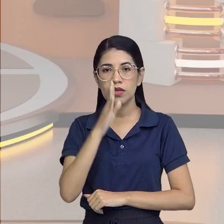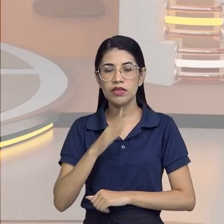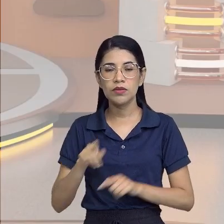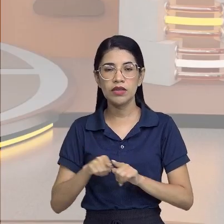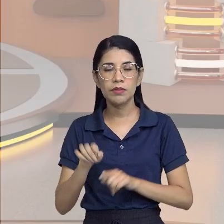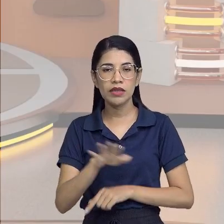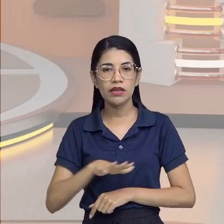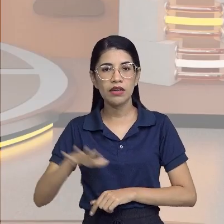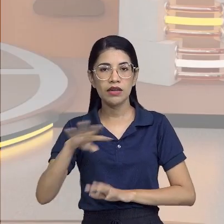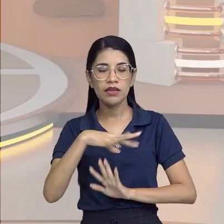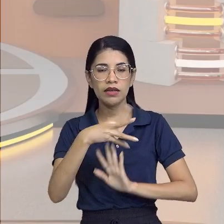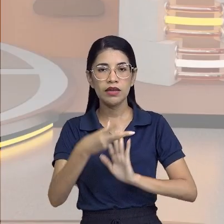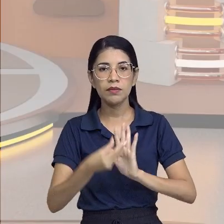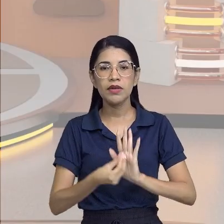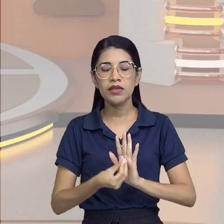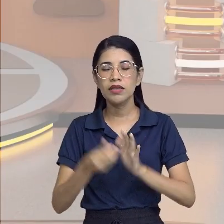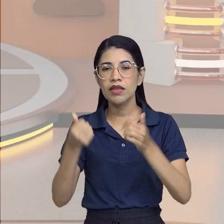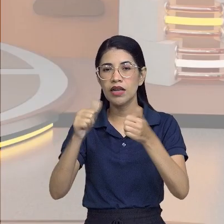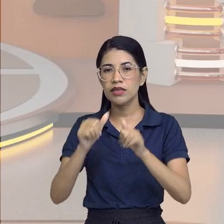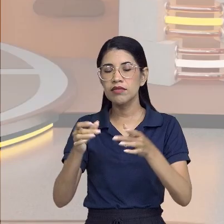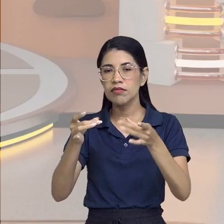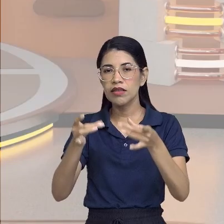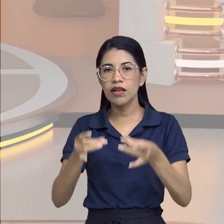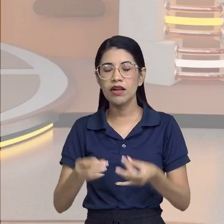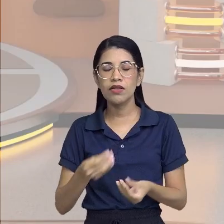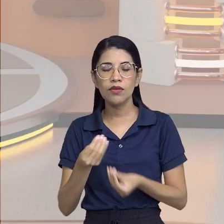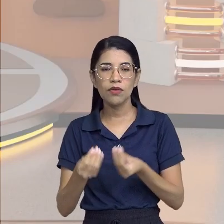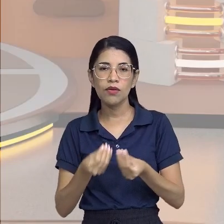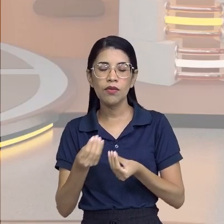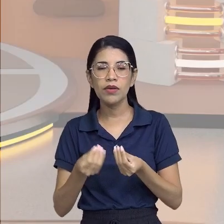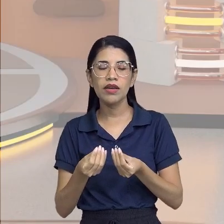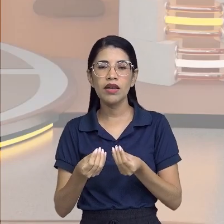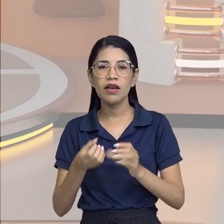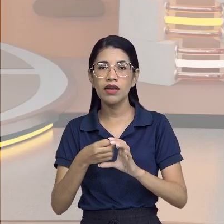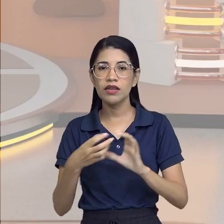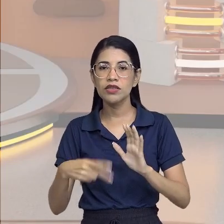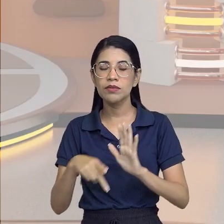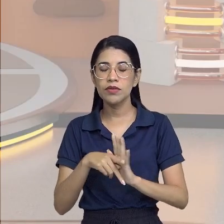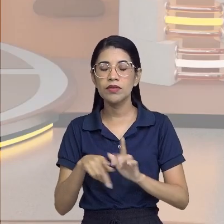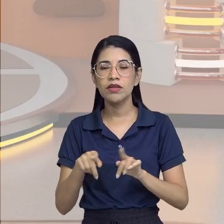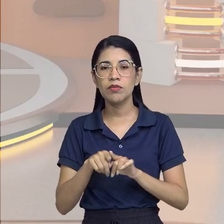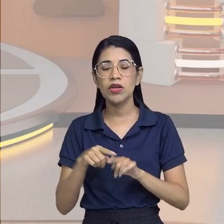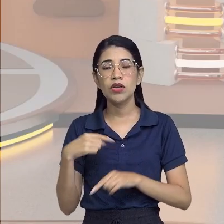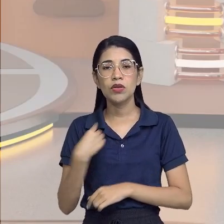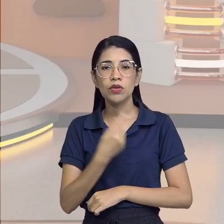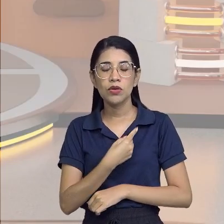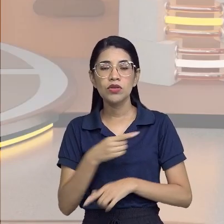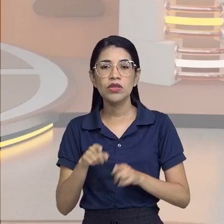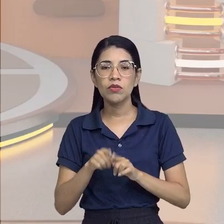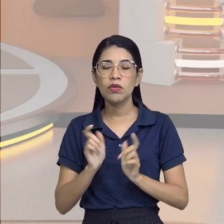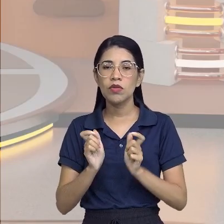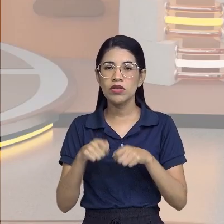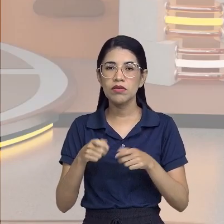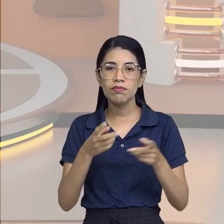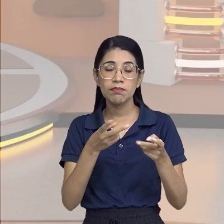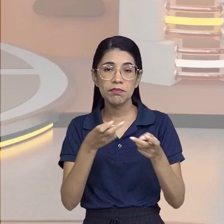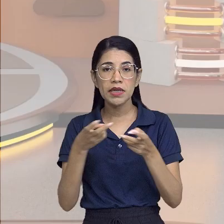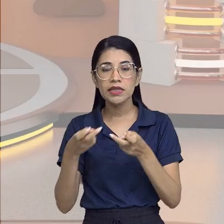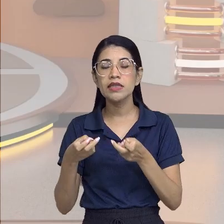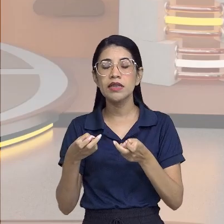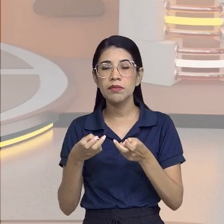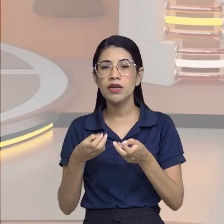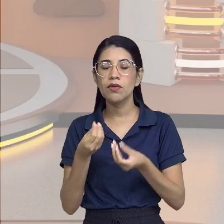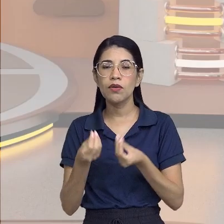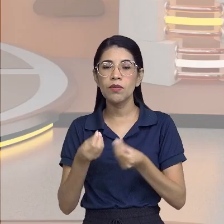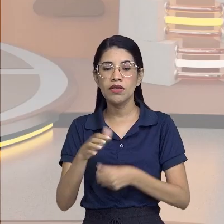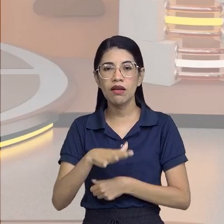região amazônica, analisando direitinho como é que funciona, algo que até nós mesmos conseguimos verificar aí